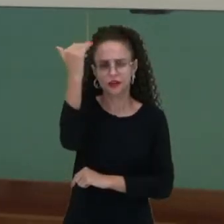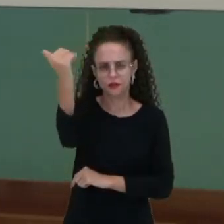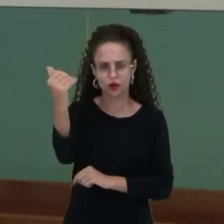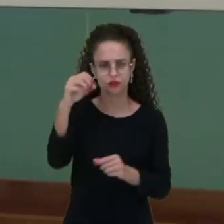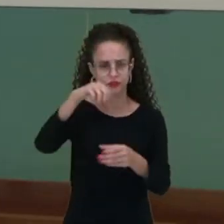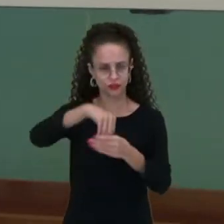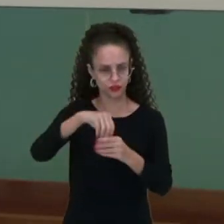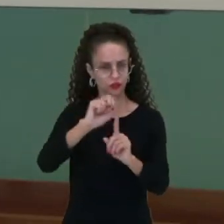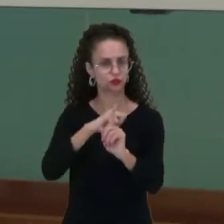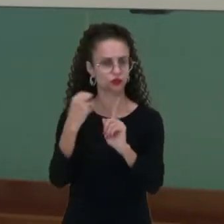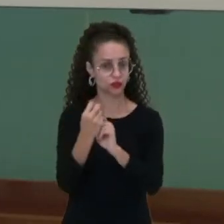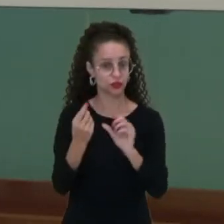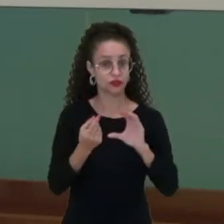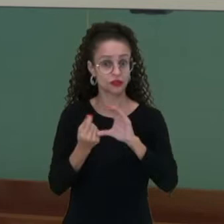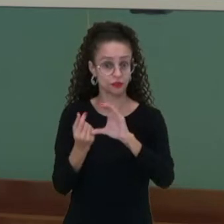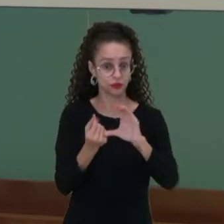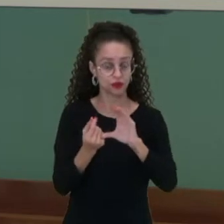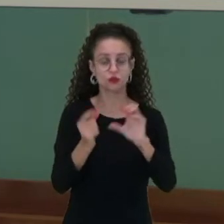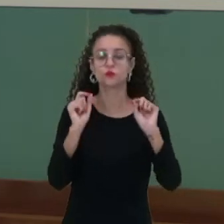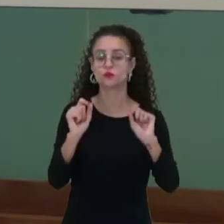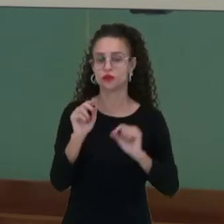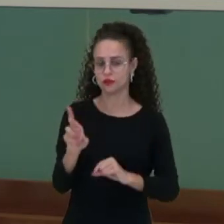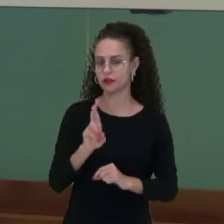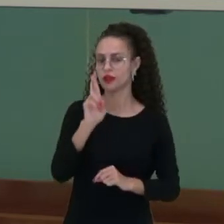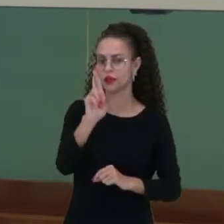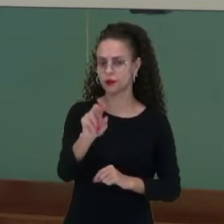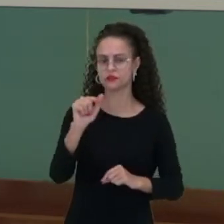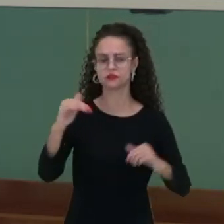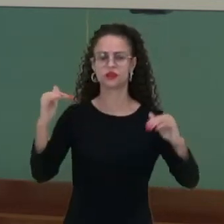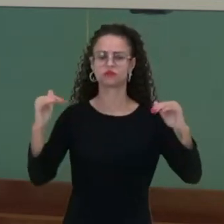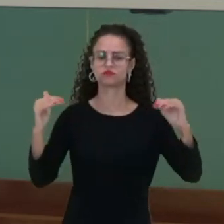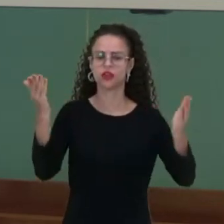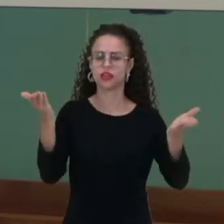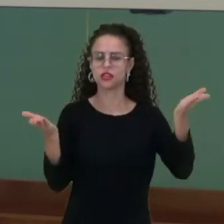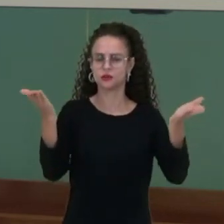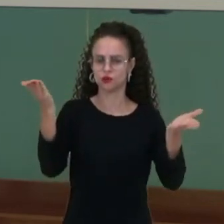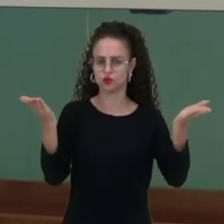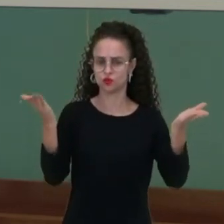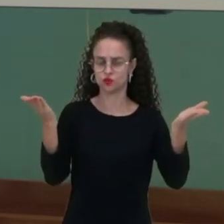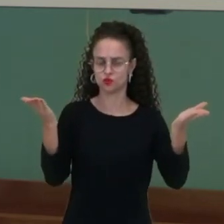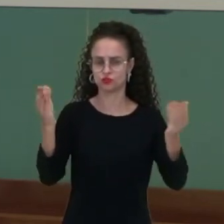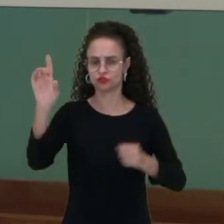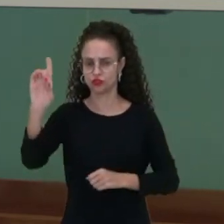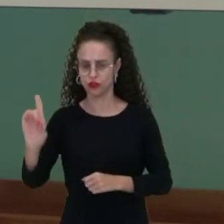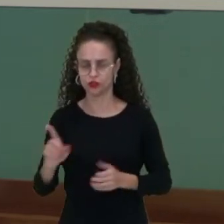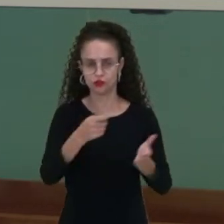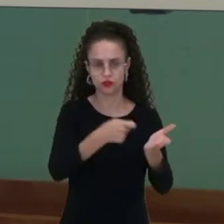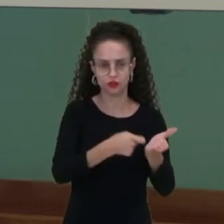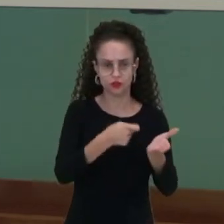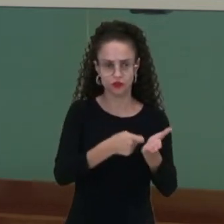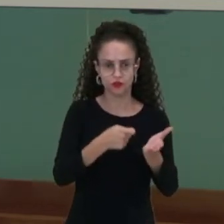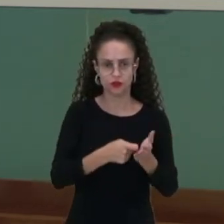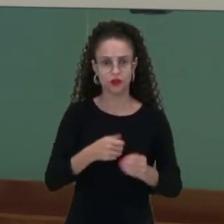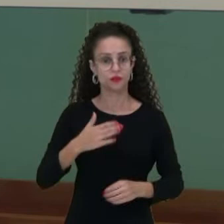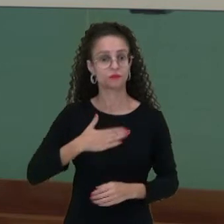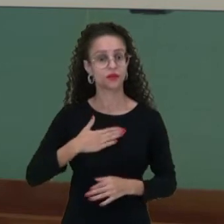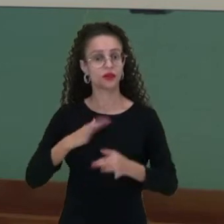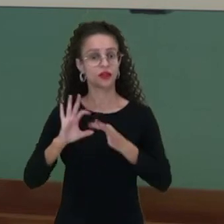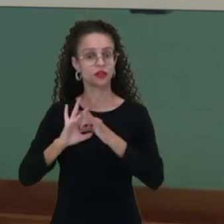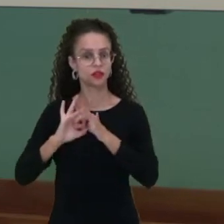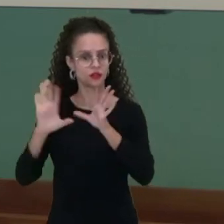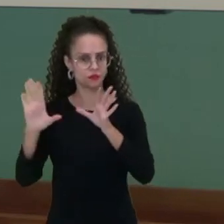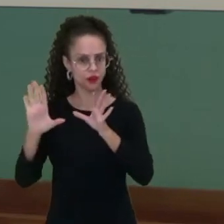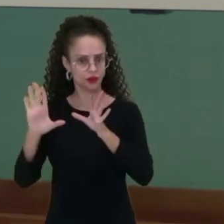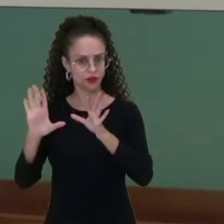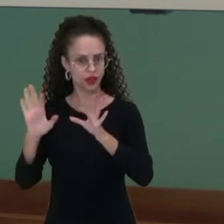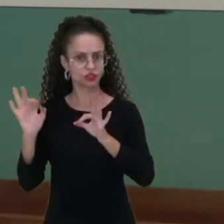sociedade capitalista e que representa bem esse equilíbrio entre direitos e deveres. A minha liberdade termina onde